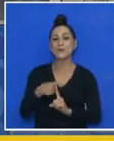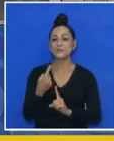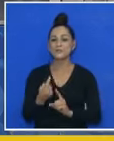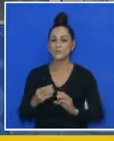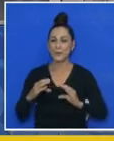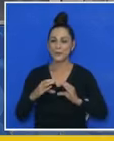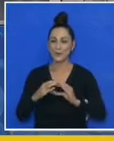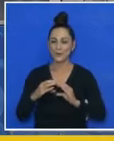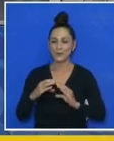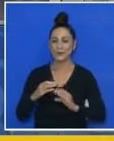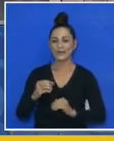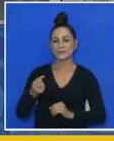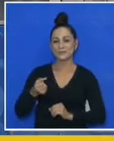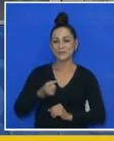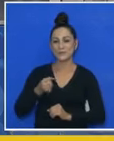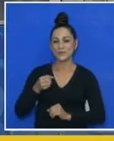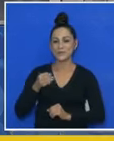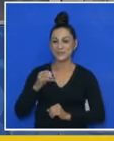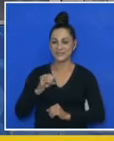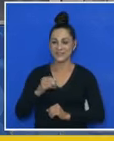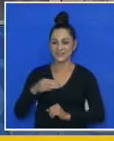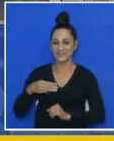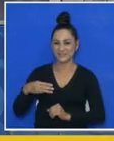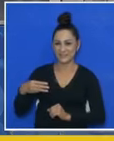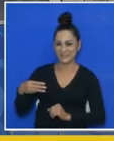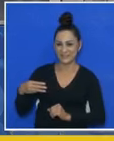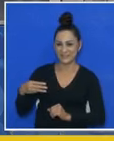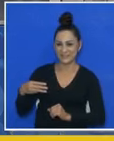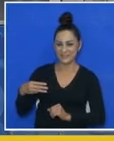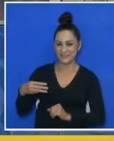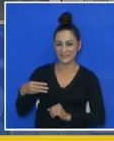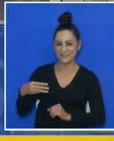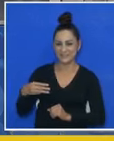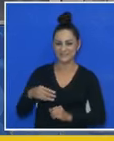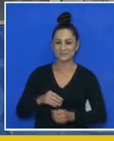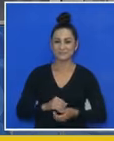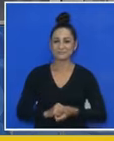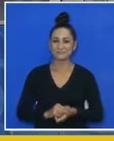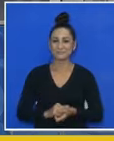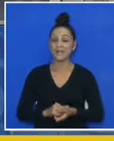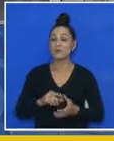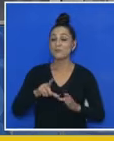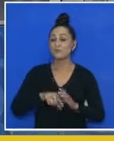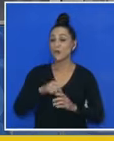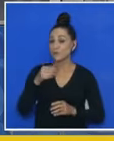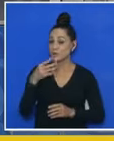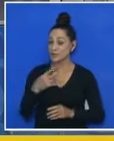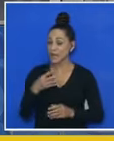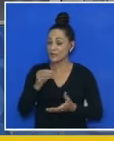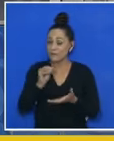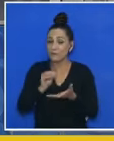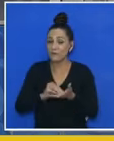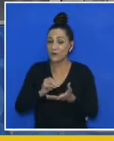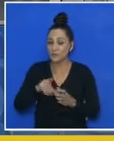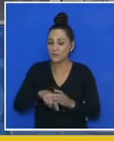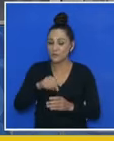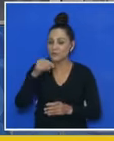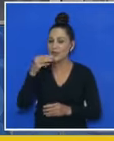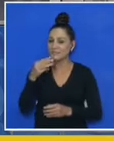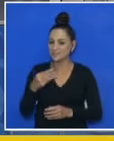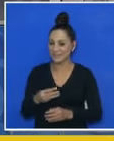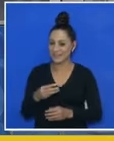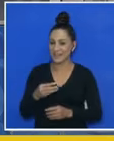chegando. Verde, 03. Bola verde, número 03. Foram sorteados 4 números, faltam